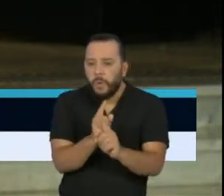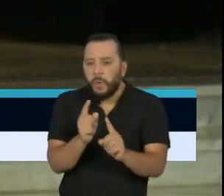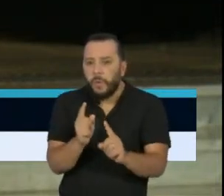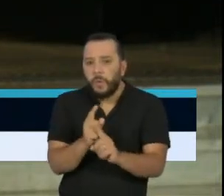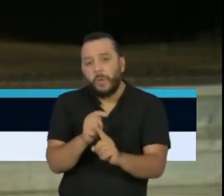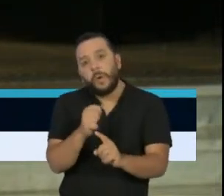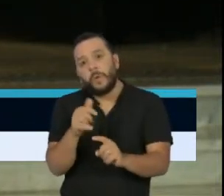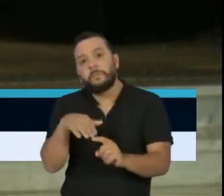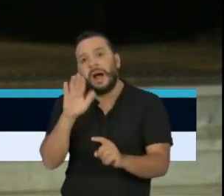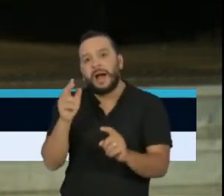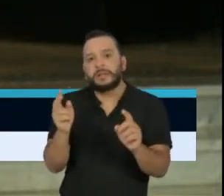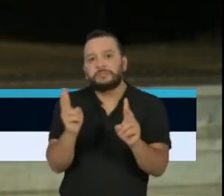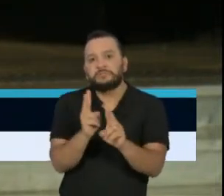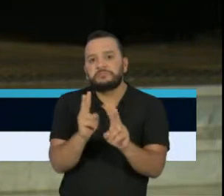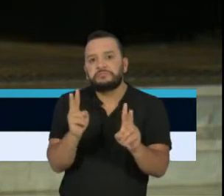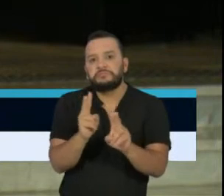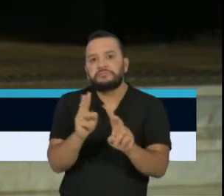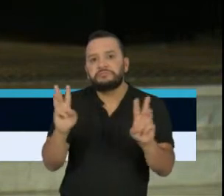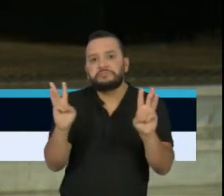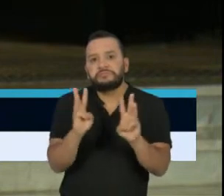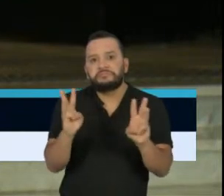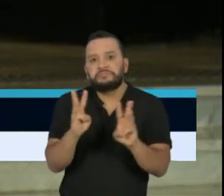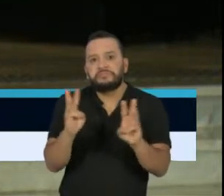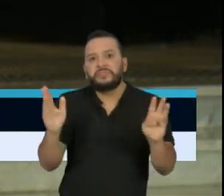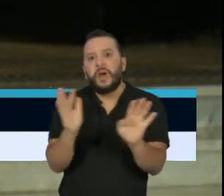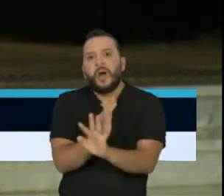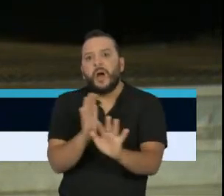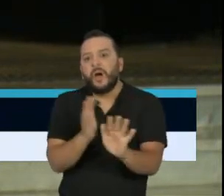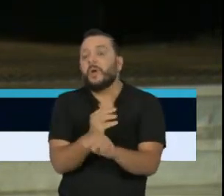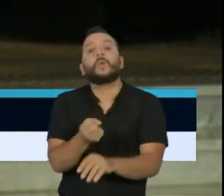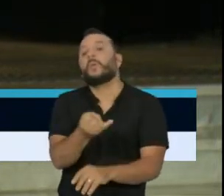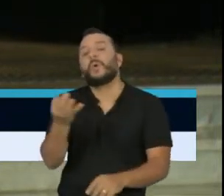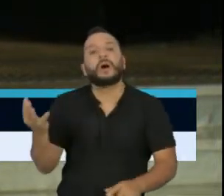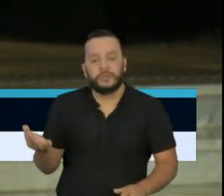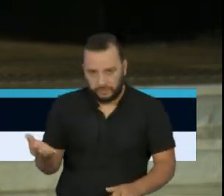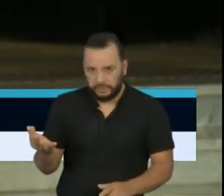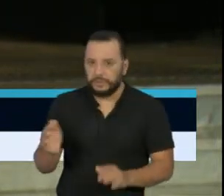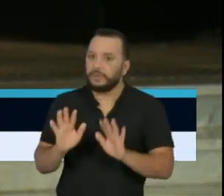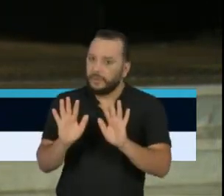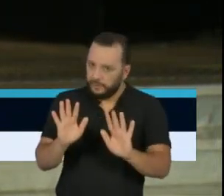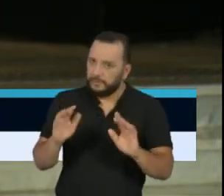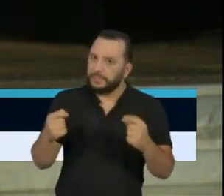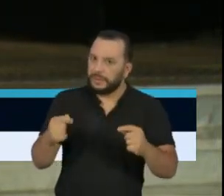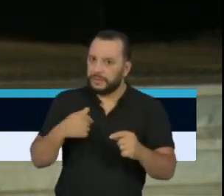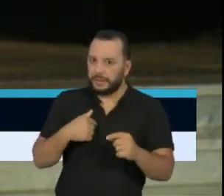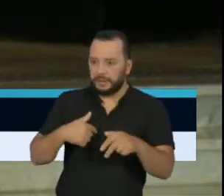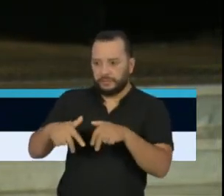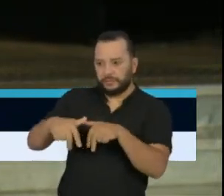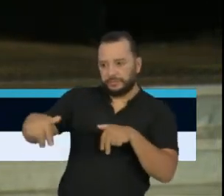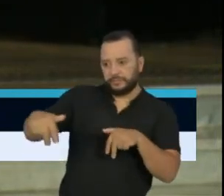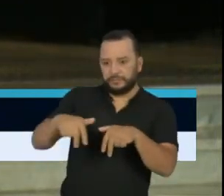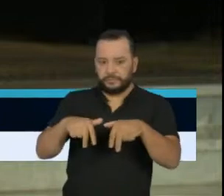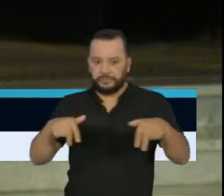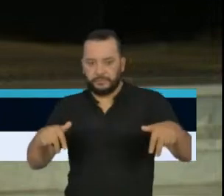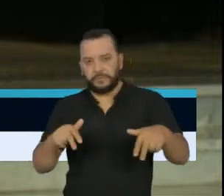poderia passar é: quanto mais fiéis formos ao distanciamento social, mais breve